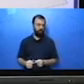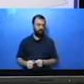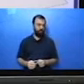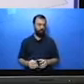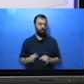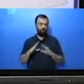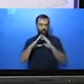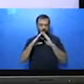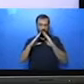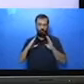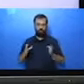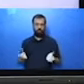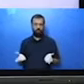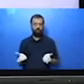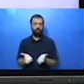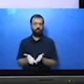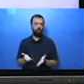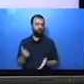quadrangular.